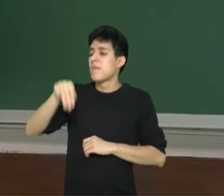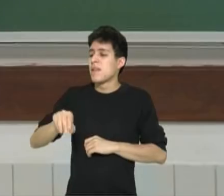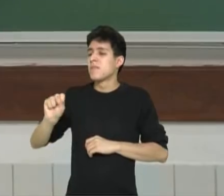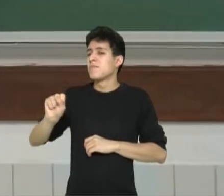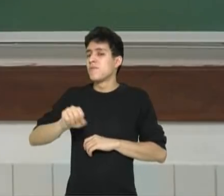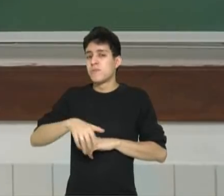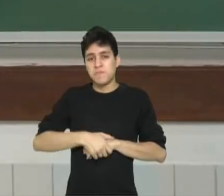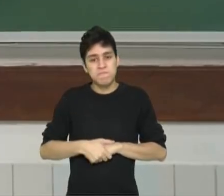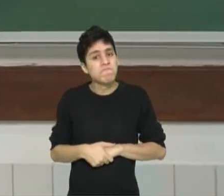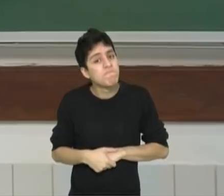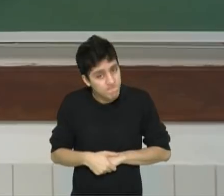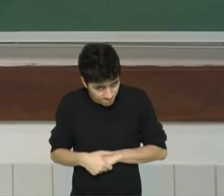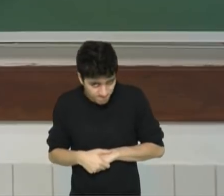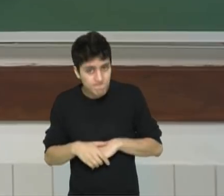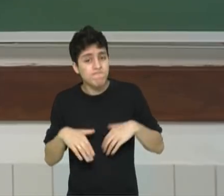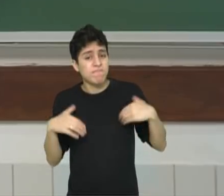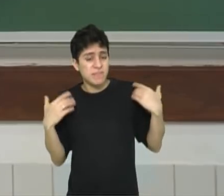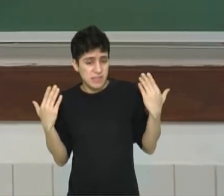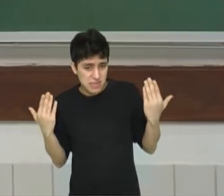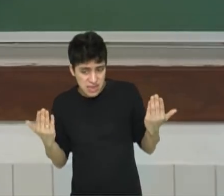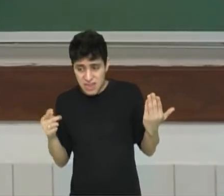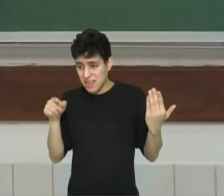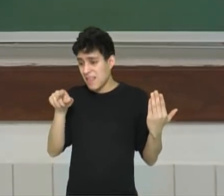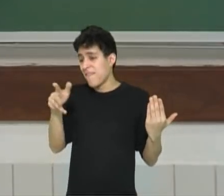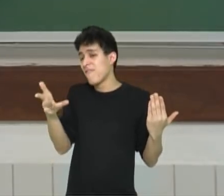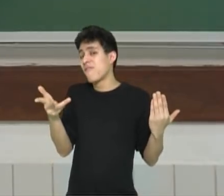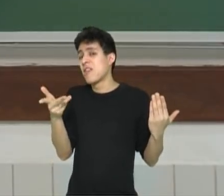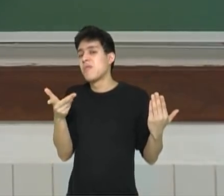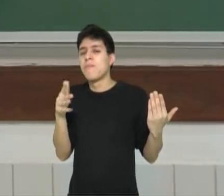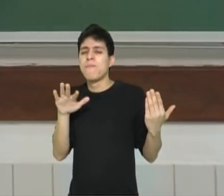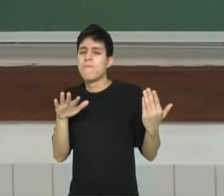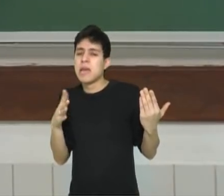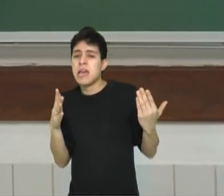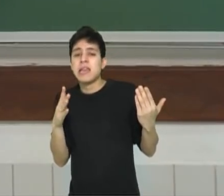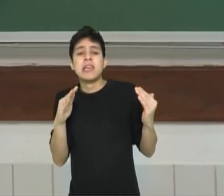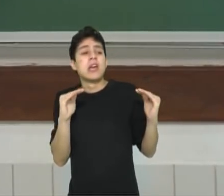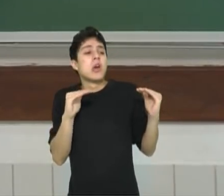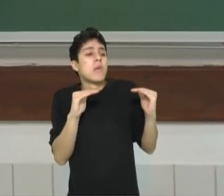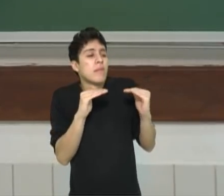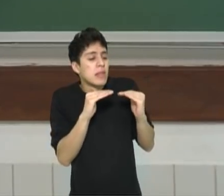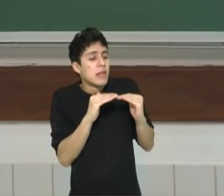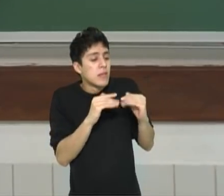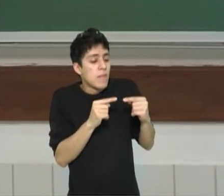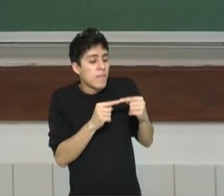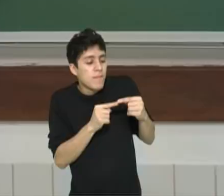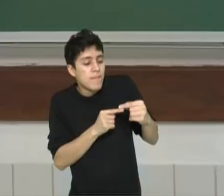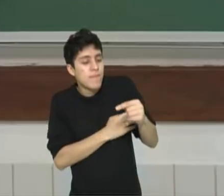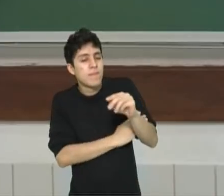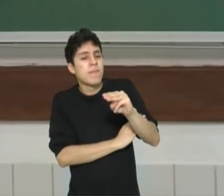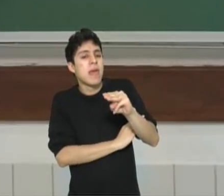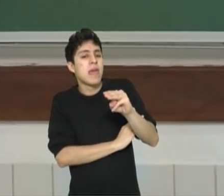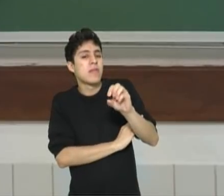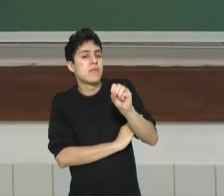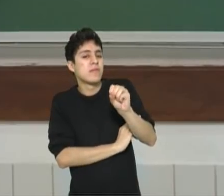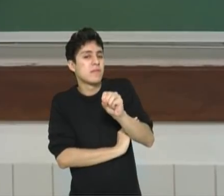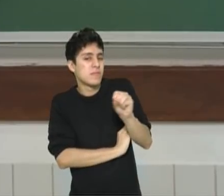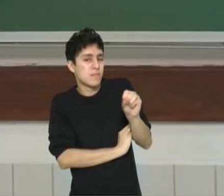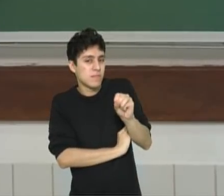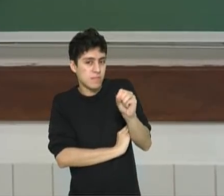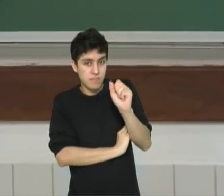por segundo. Então, esta é a velocidade média, né, desse atleta ali, mas em metros por